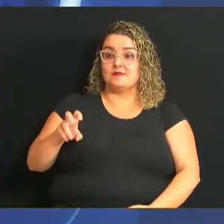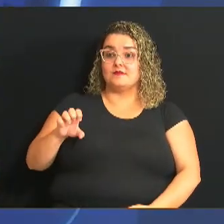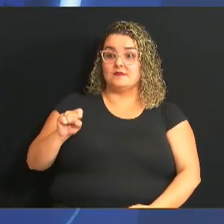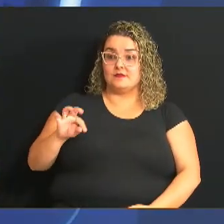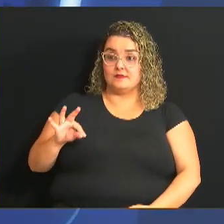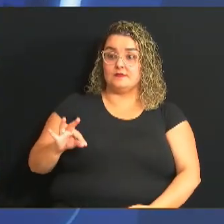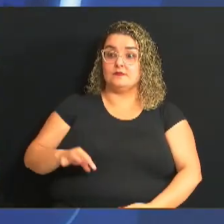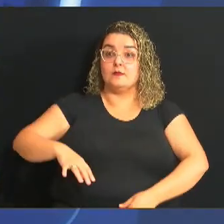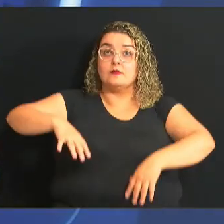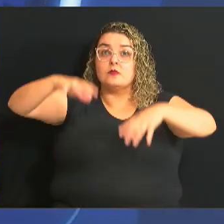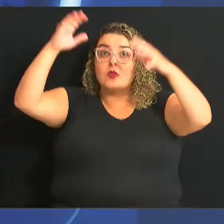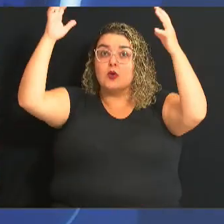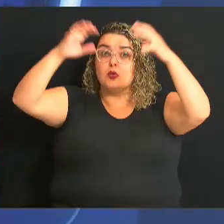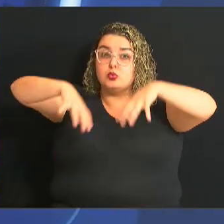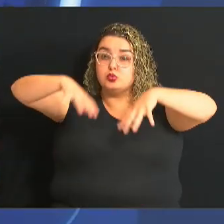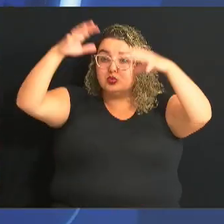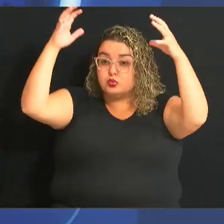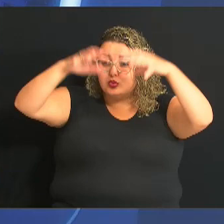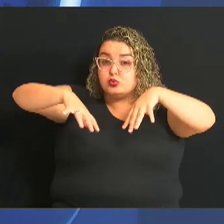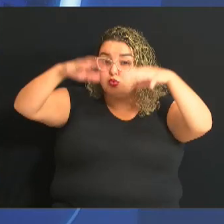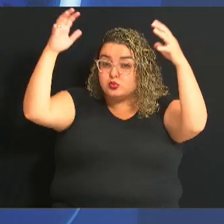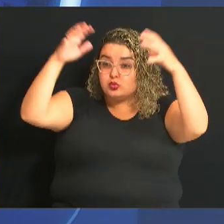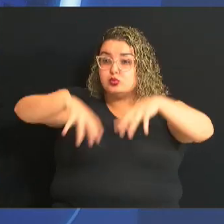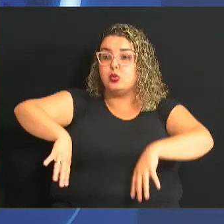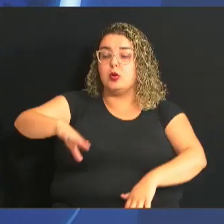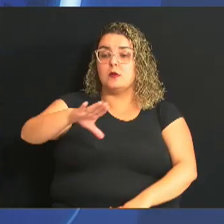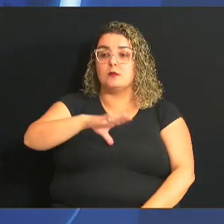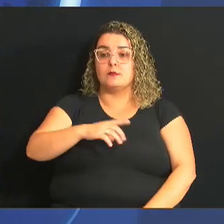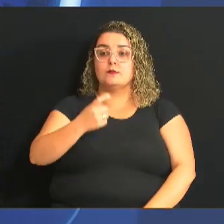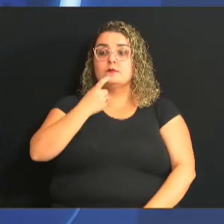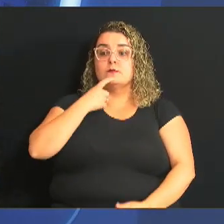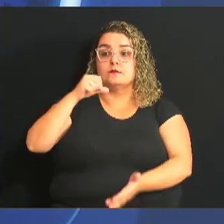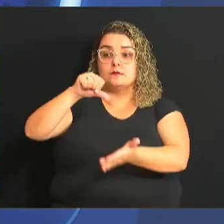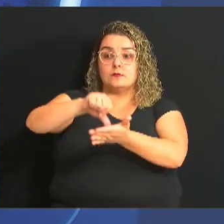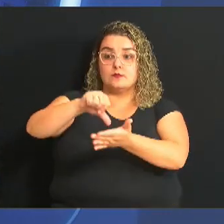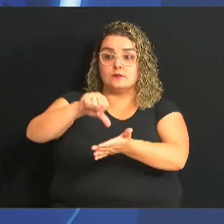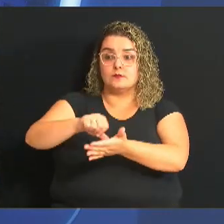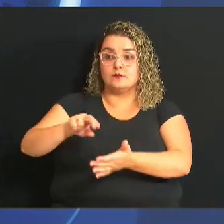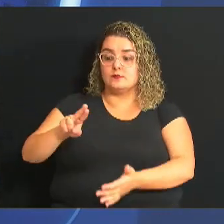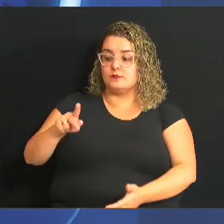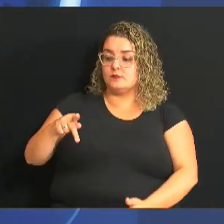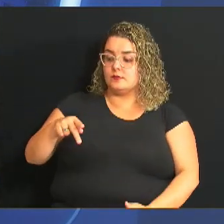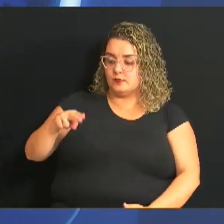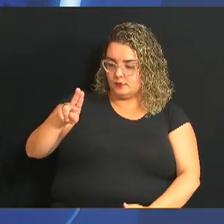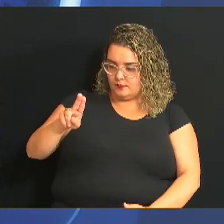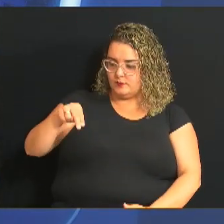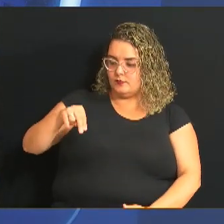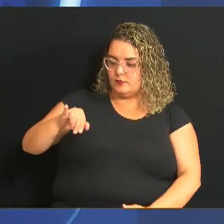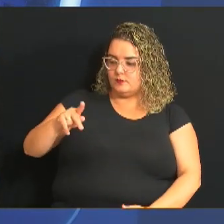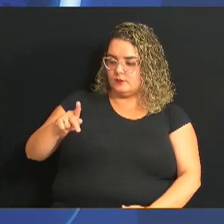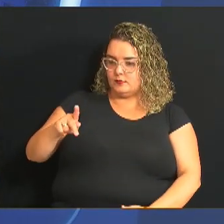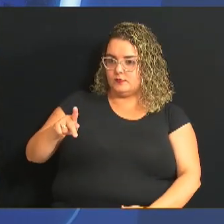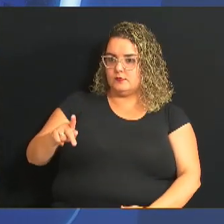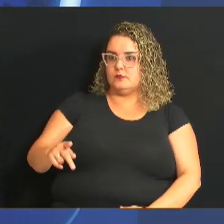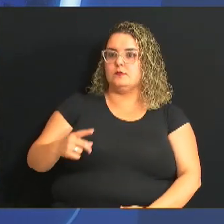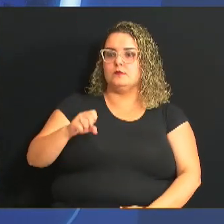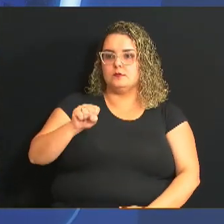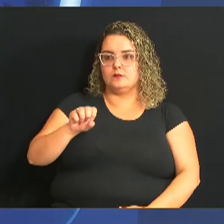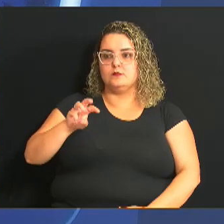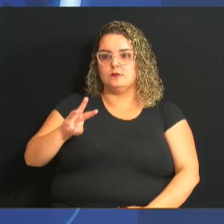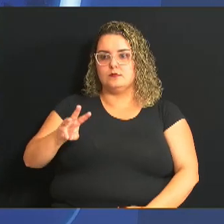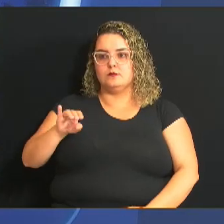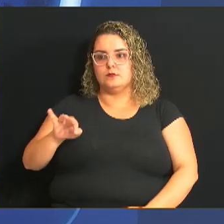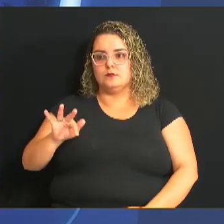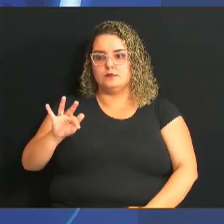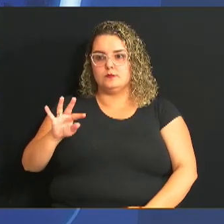forte chuva que caiu agora há pouco em Campinas, a unidade da Unip Swift em que a prova começaria a 1h da tarde, vai